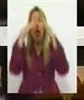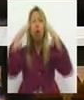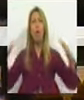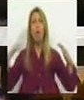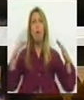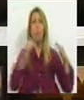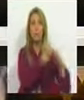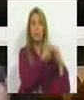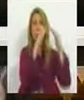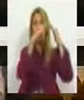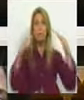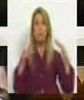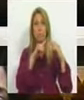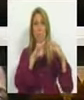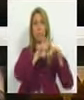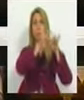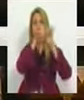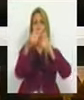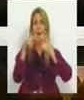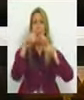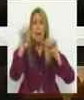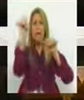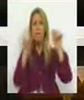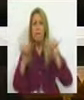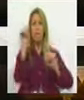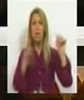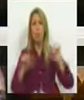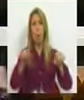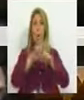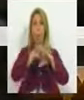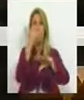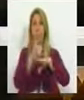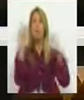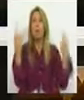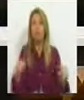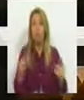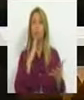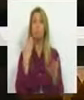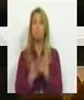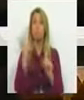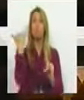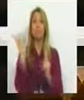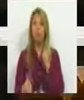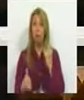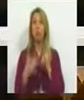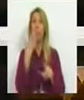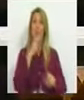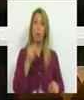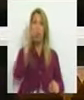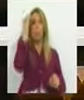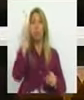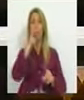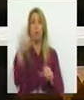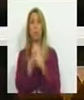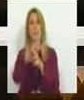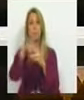pavilhões apresentam-se muito degradadas, com fissuras ou partidas, o que acarreta riscos acrescidos aos alunos, professores e funcionários